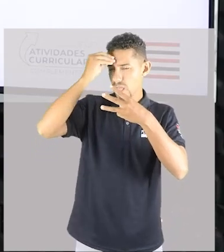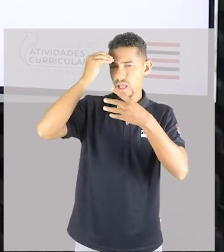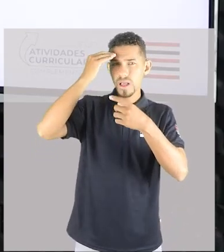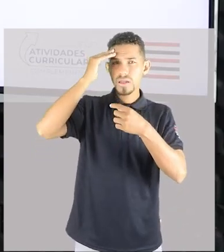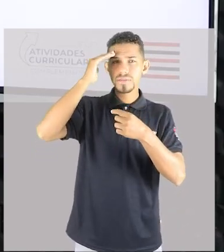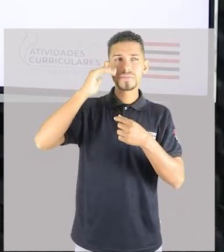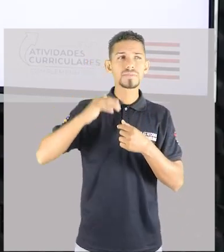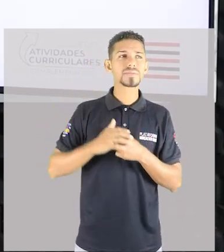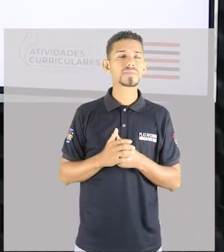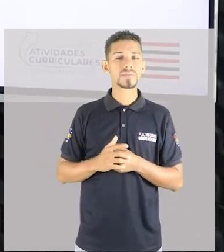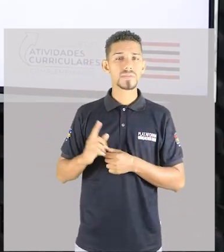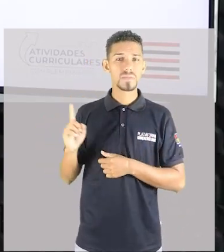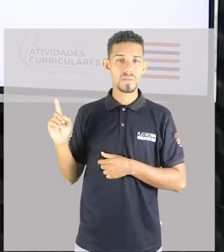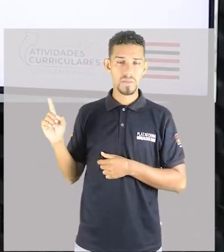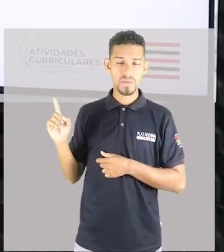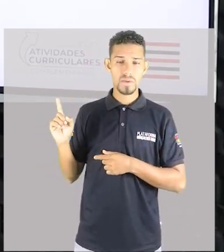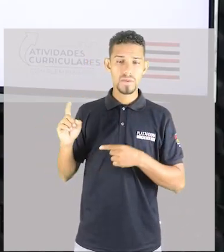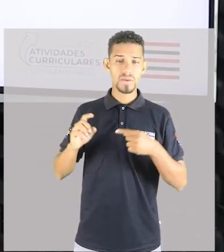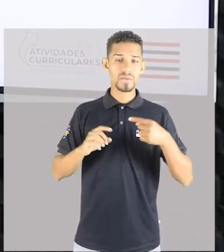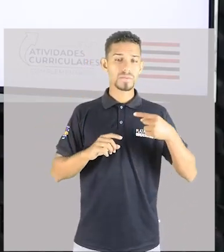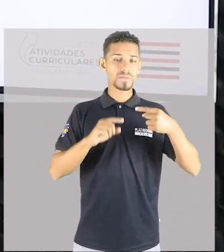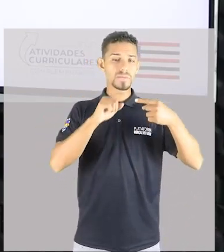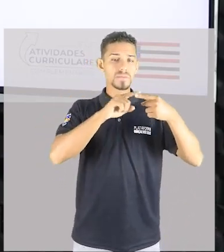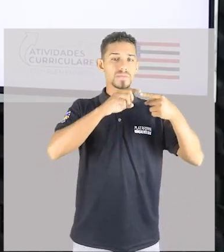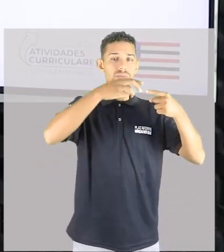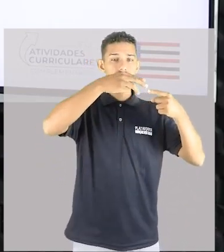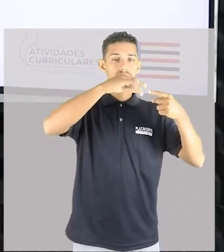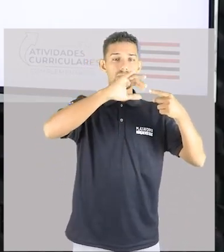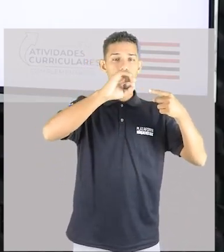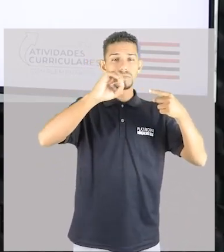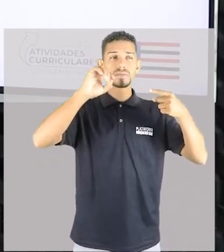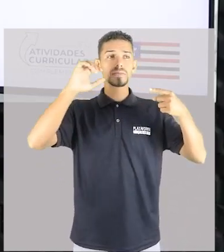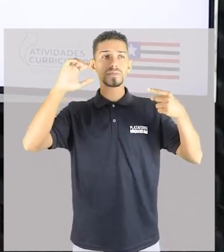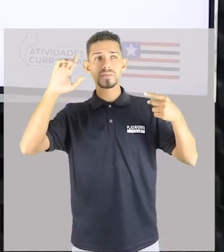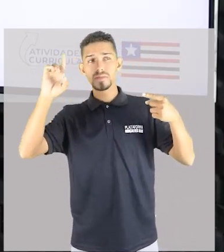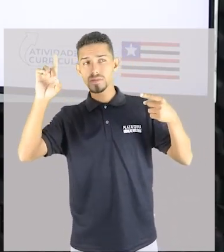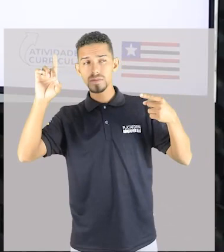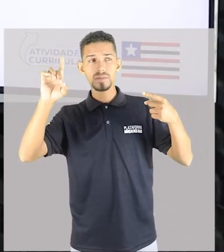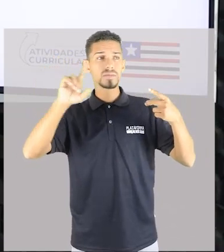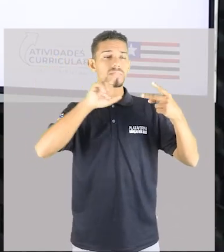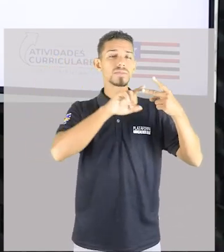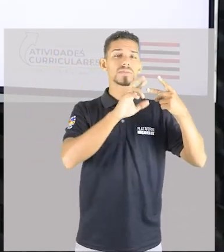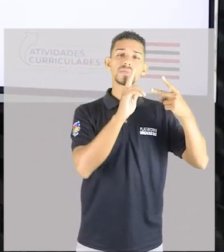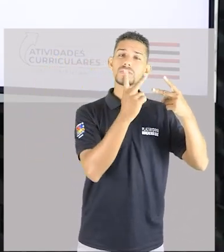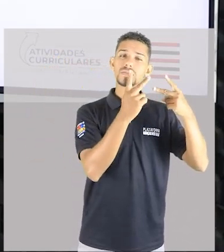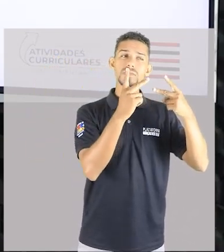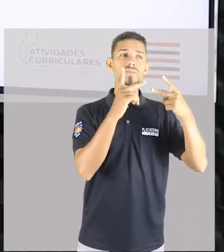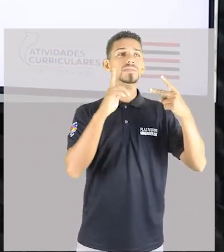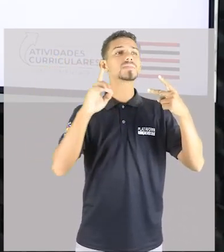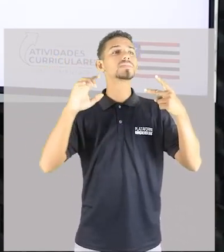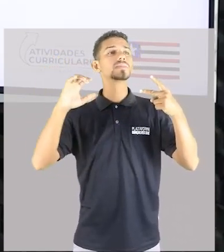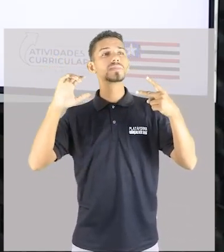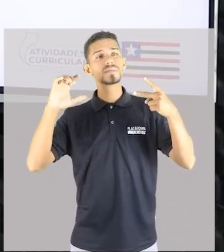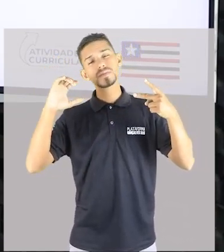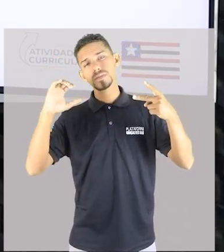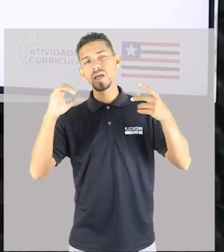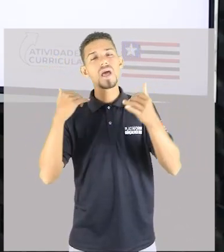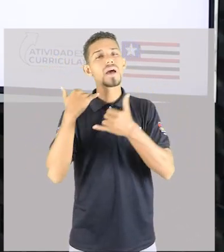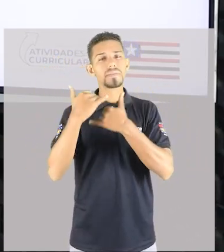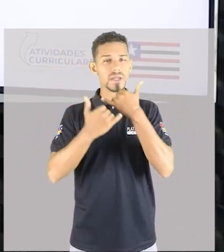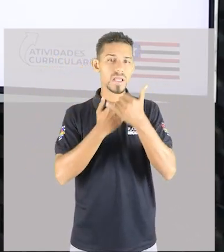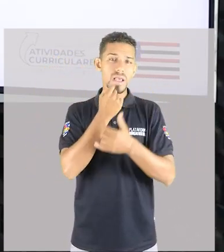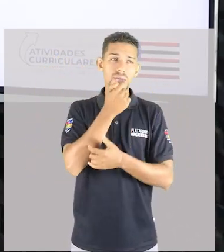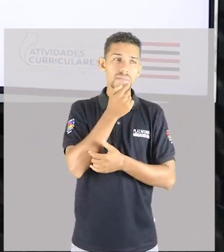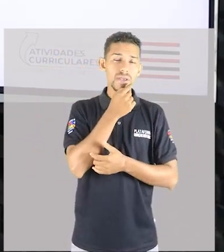ó, miopia e hipermetropia, um é lente convergente e outro é lente divergente, né? Então, só para a gente decorar, gravado, claro que é brincadeira, é uma